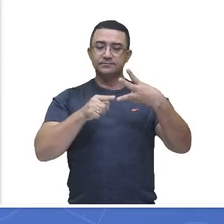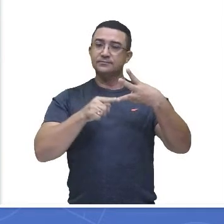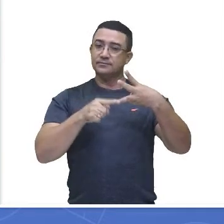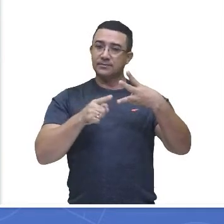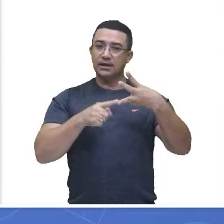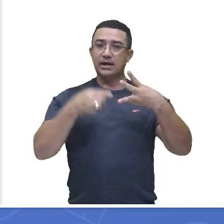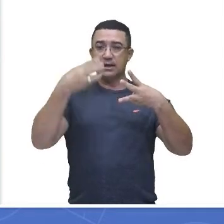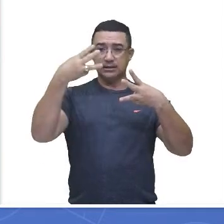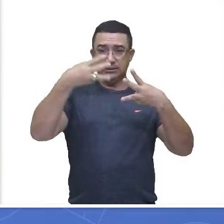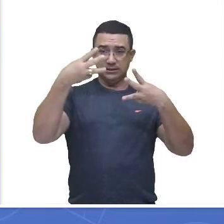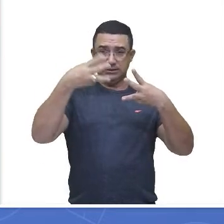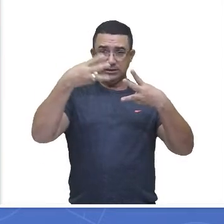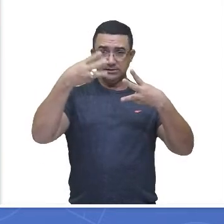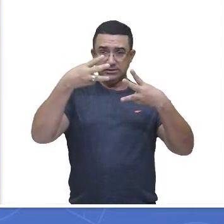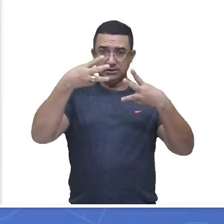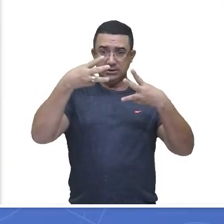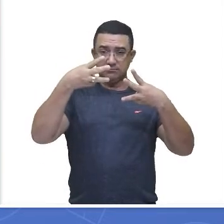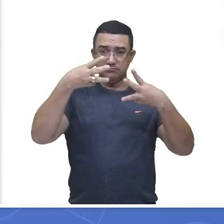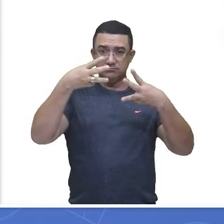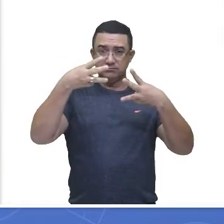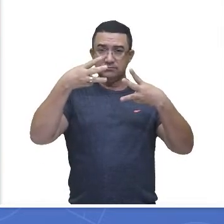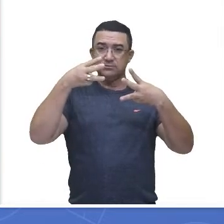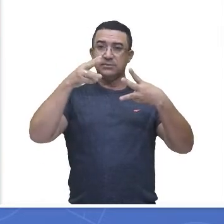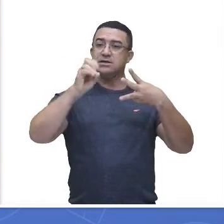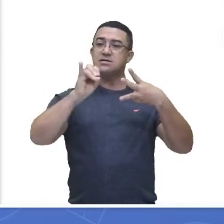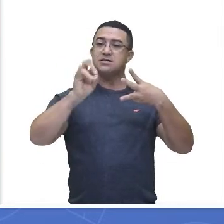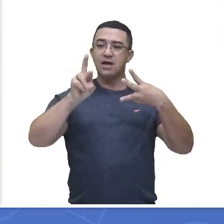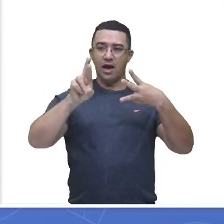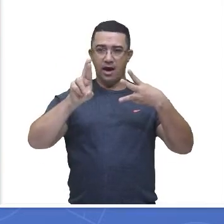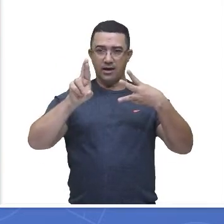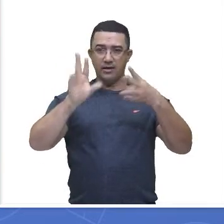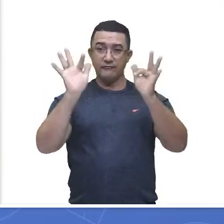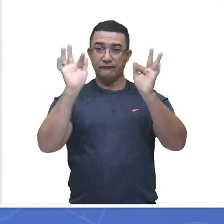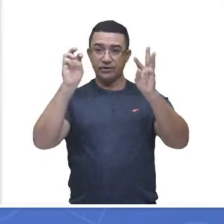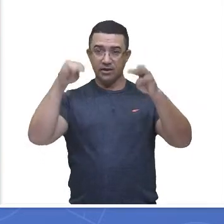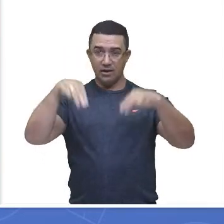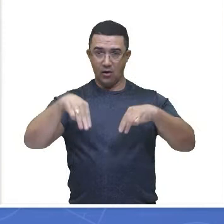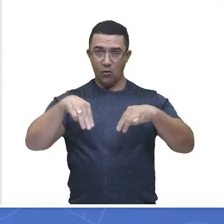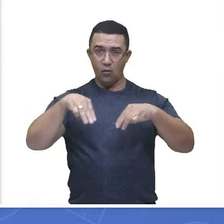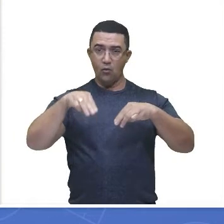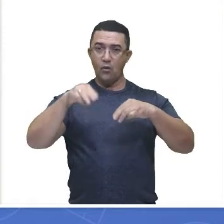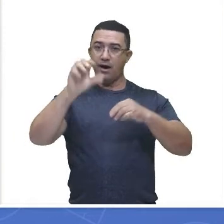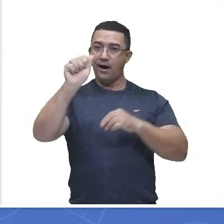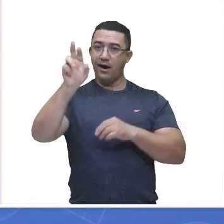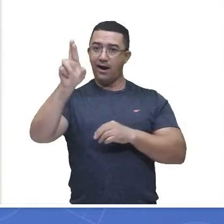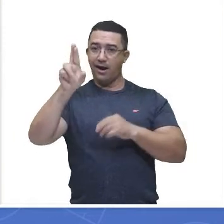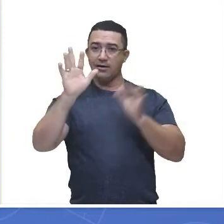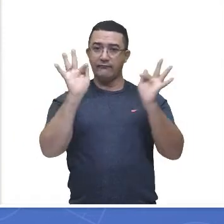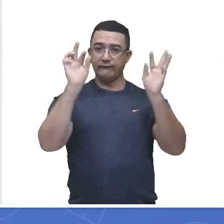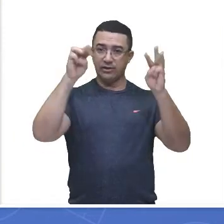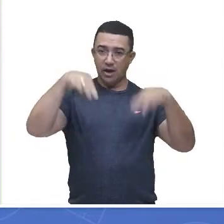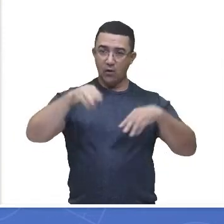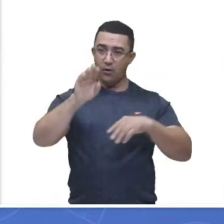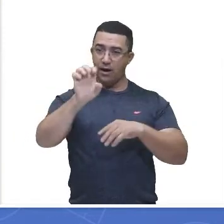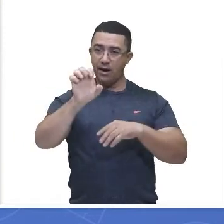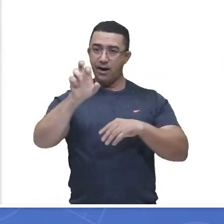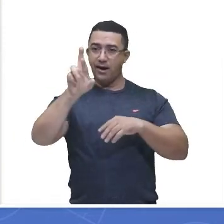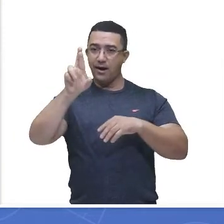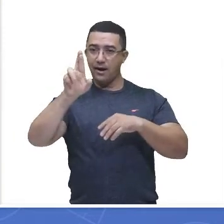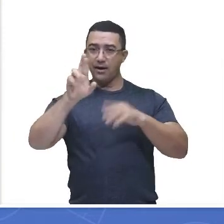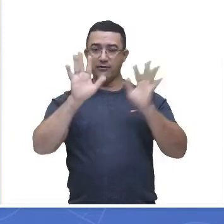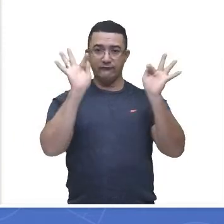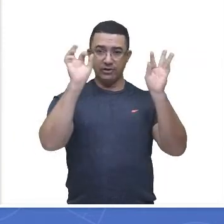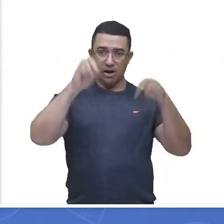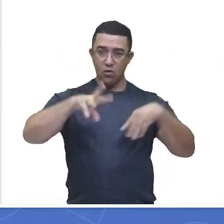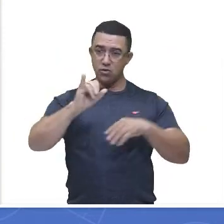ER. E verbos de terceira conjugação, que são os verbos terminados em IR. Poxa, professora, por que a senhora está falando